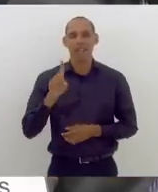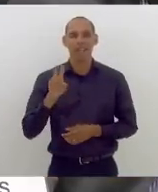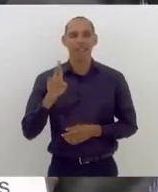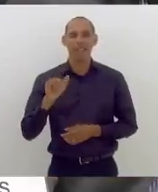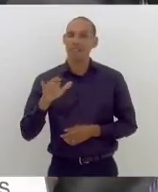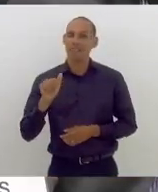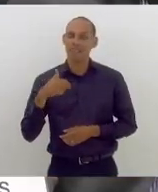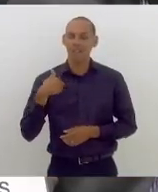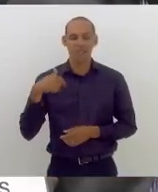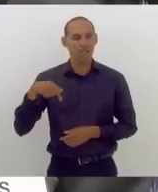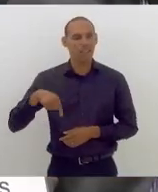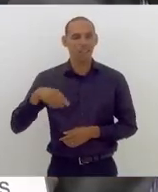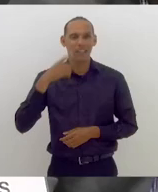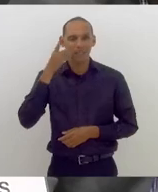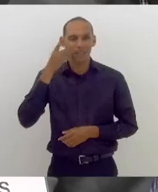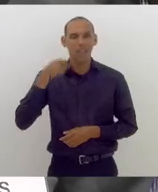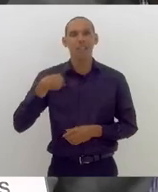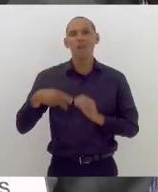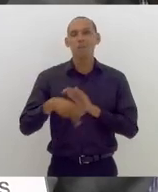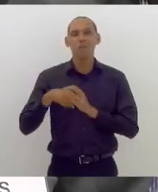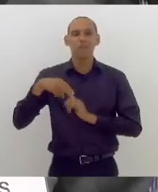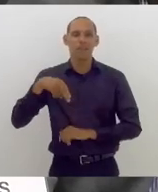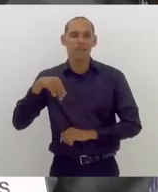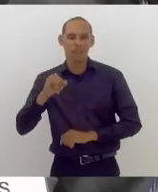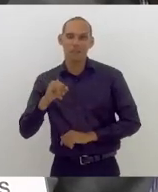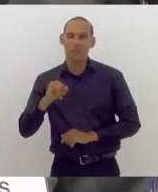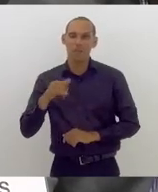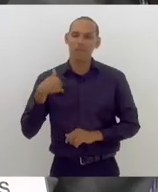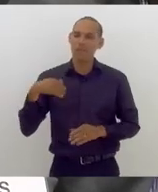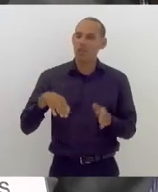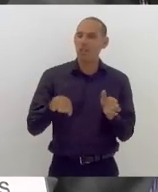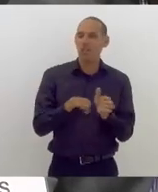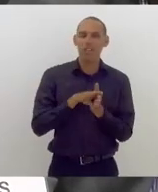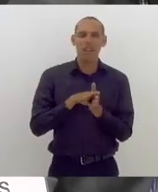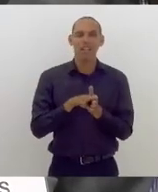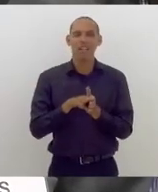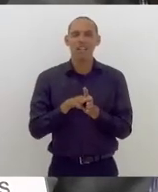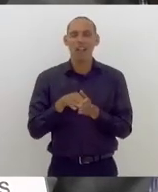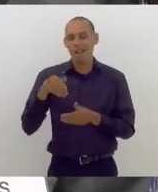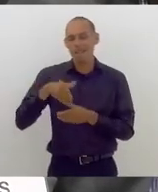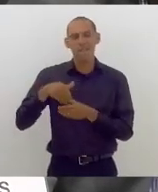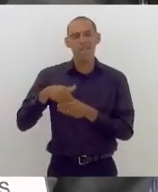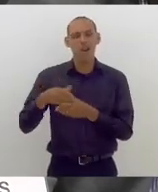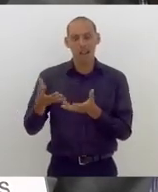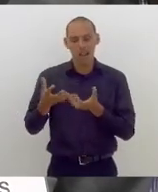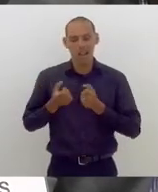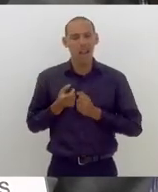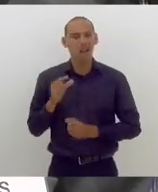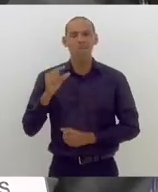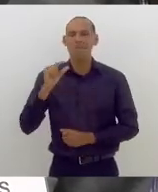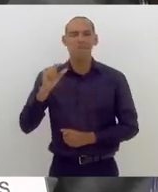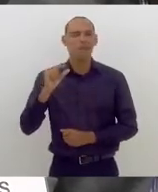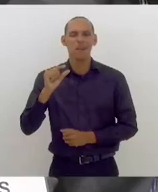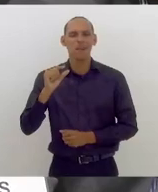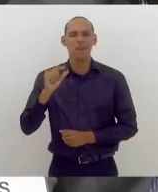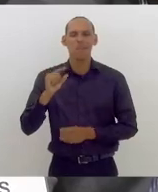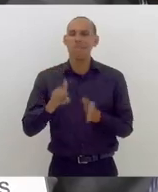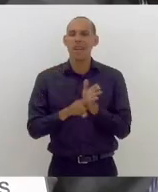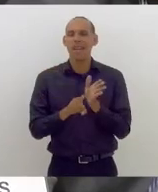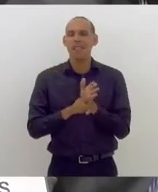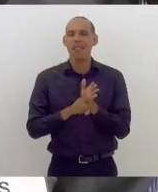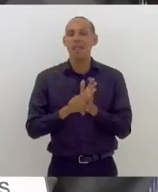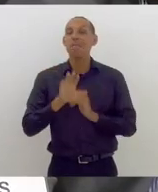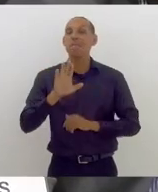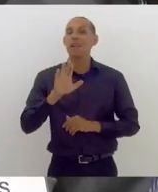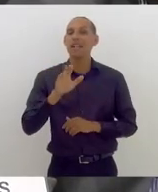eu fui deputada aqui, eu sou de Nova Iguaçu, cheguei aqui com a menor votação do Estado e pude trabalhar muito pelas mulheres